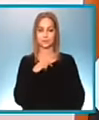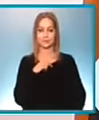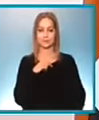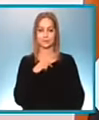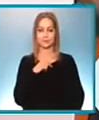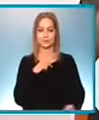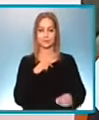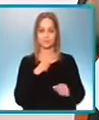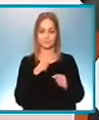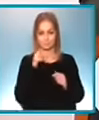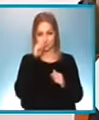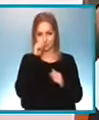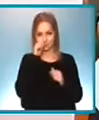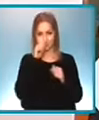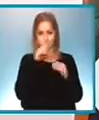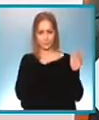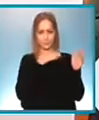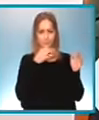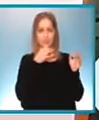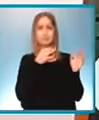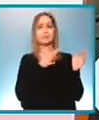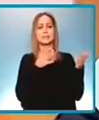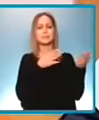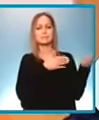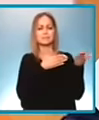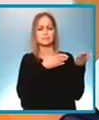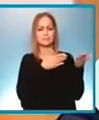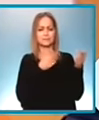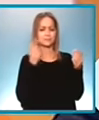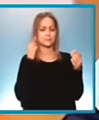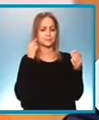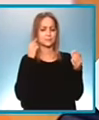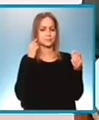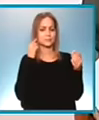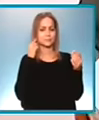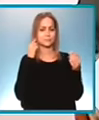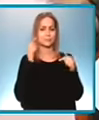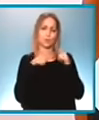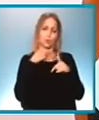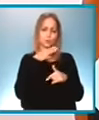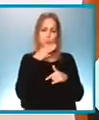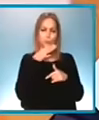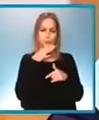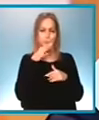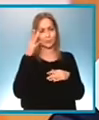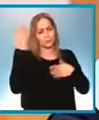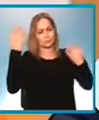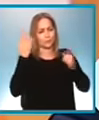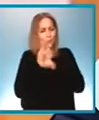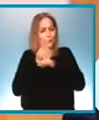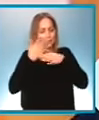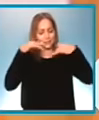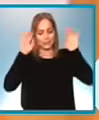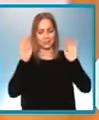falar. São coisas vossas. Não. Eu estava a dizer... Mas depois explicou. Pronto. 760, 20, 60, 20